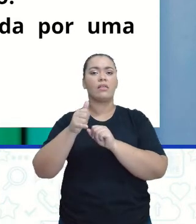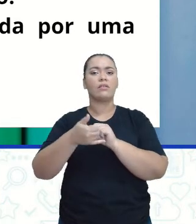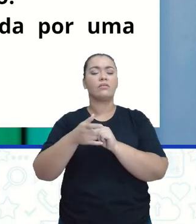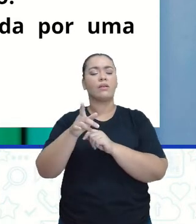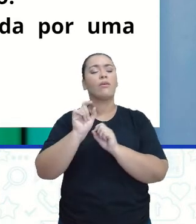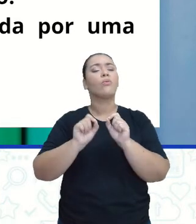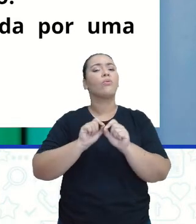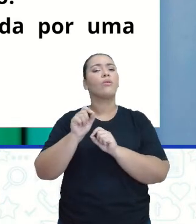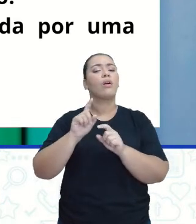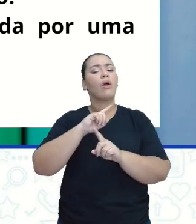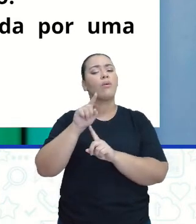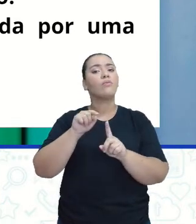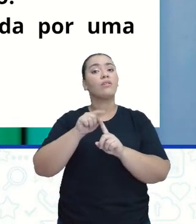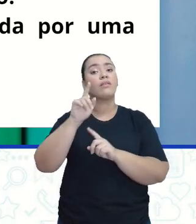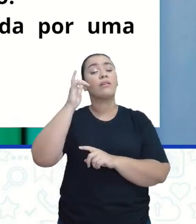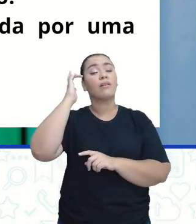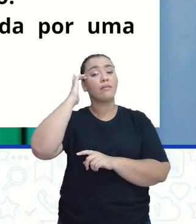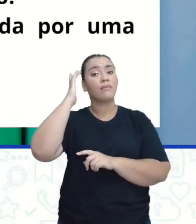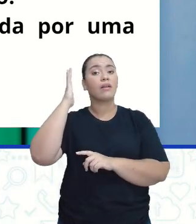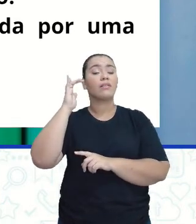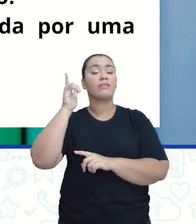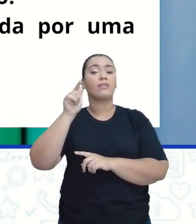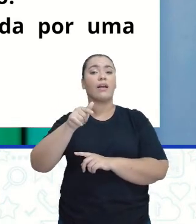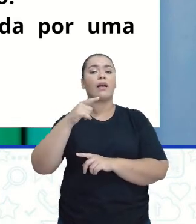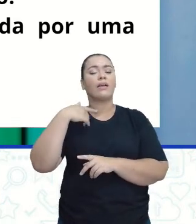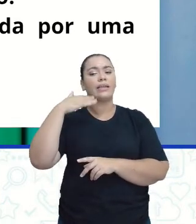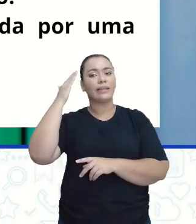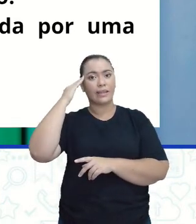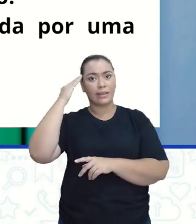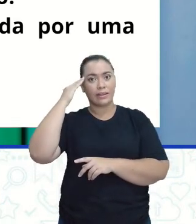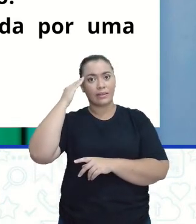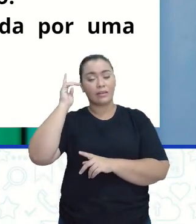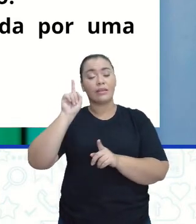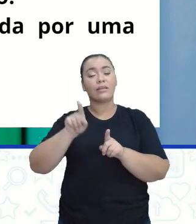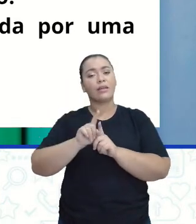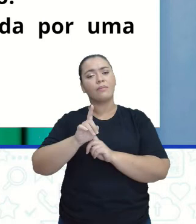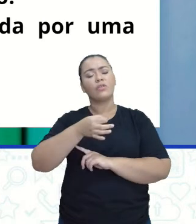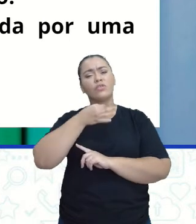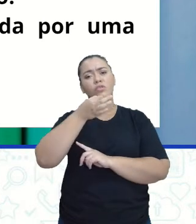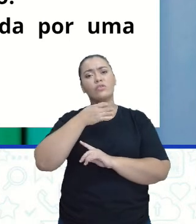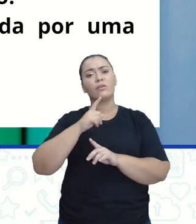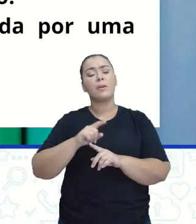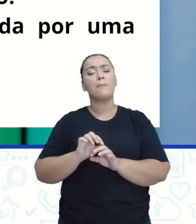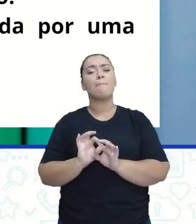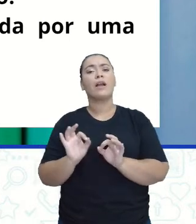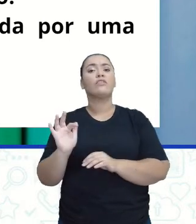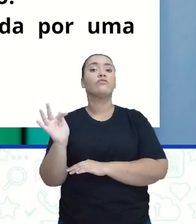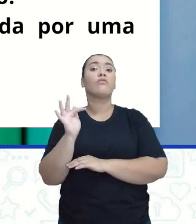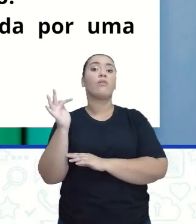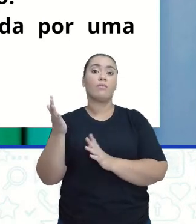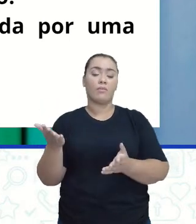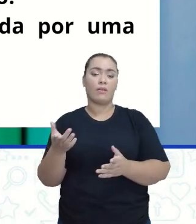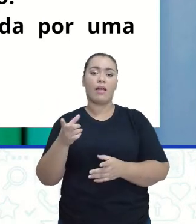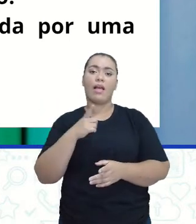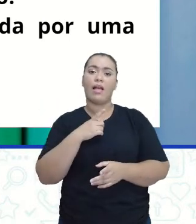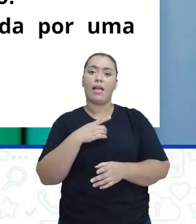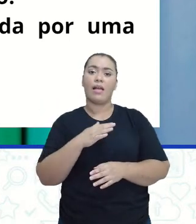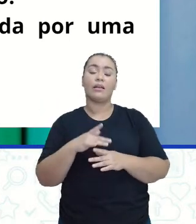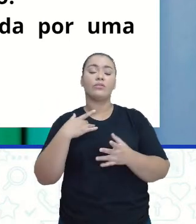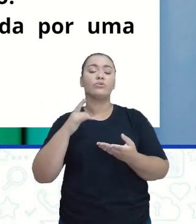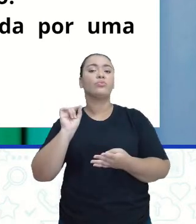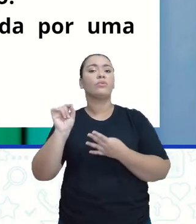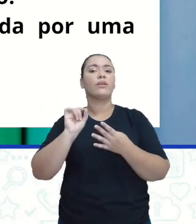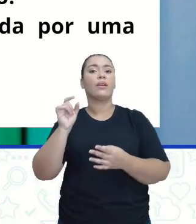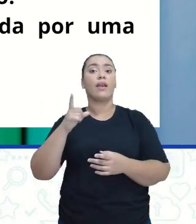e permitir que o discurso fique mais sofisticado. Na maioria dos casos, a locução é formada por uma preposição e